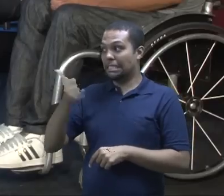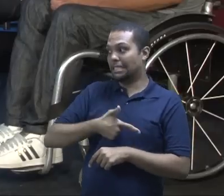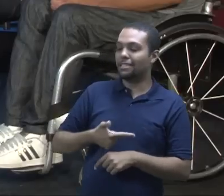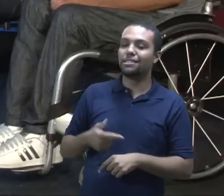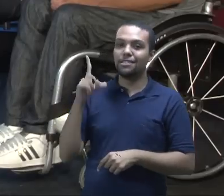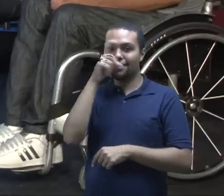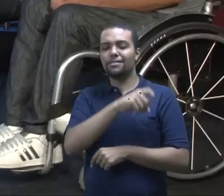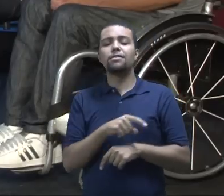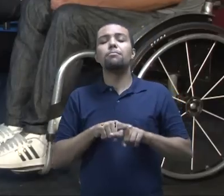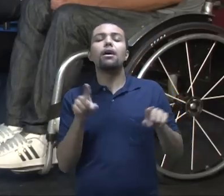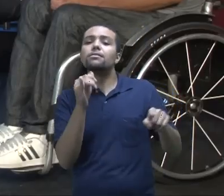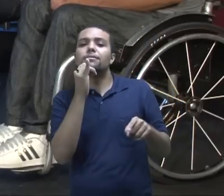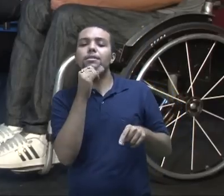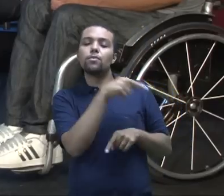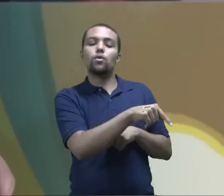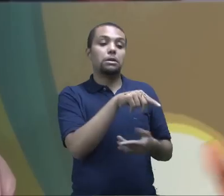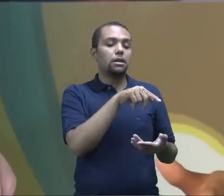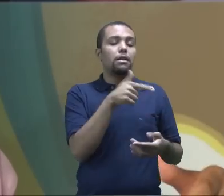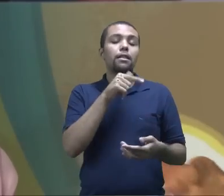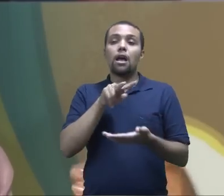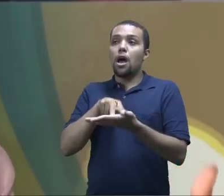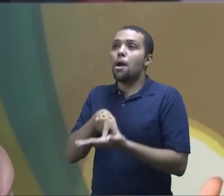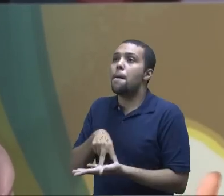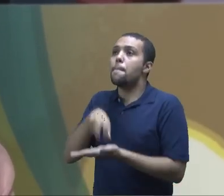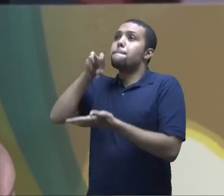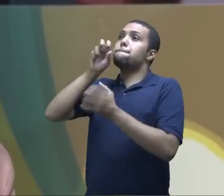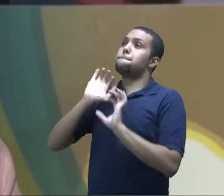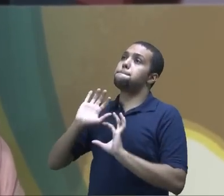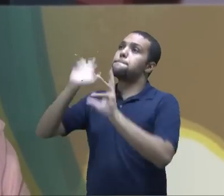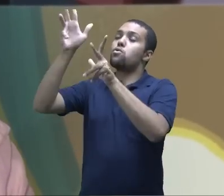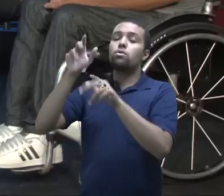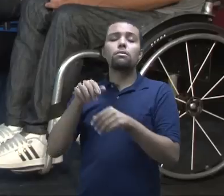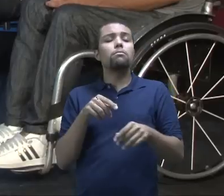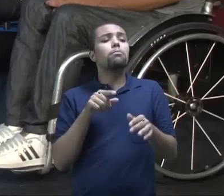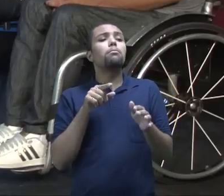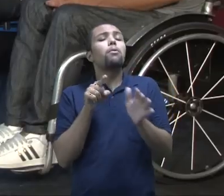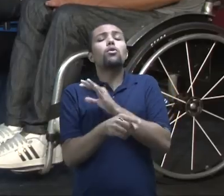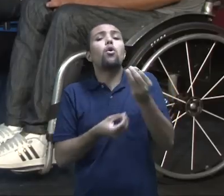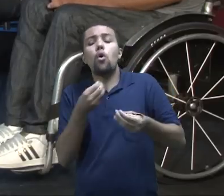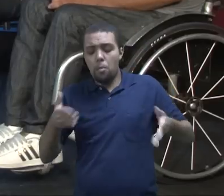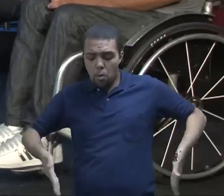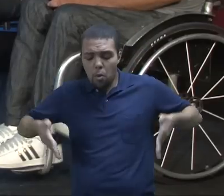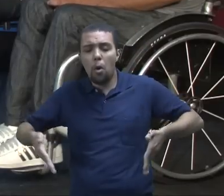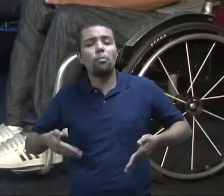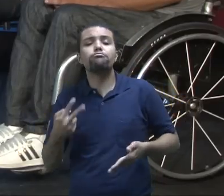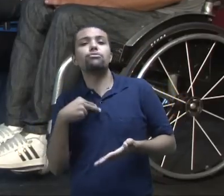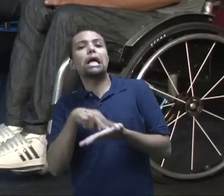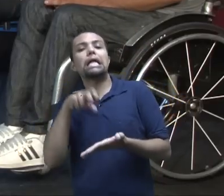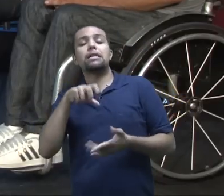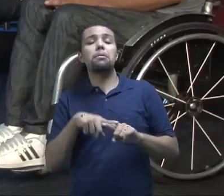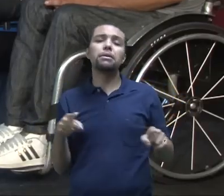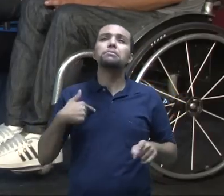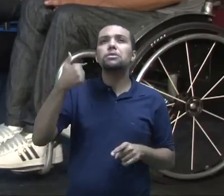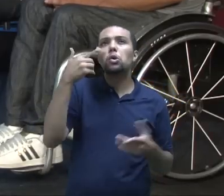acertar a cesta? Porque o convencional você pula, tem toda, né? É. Como que é isso, Heriberto? Ah, hoje a gente até brinca, fala assim, que hoje